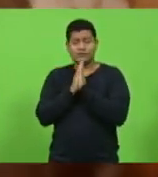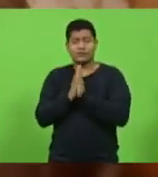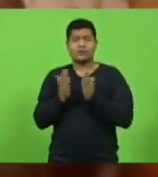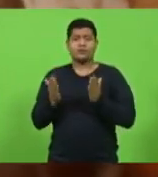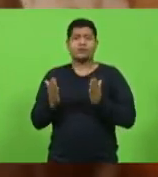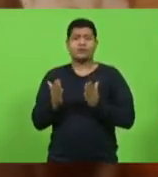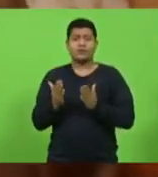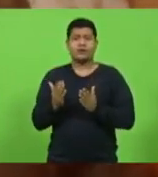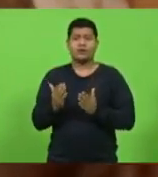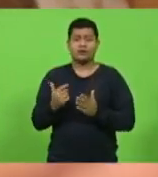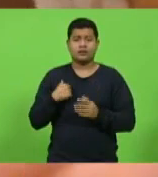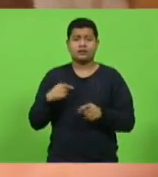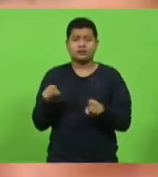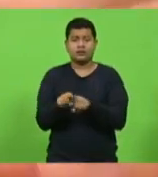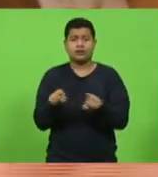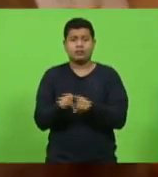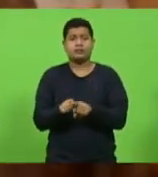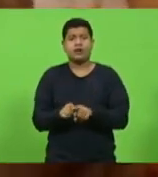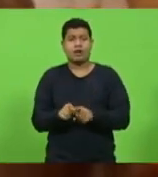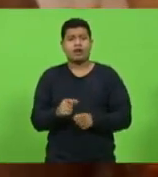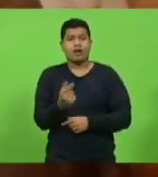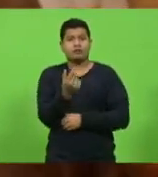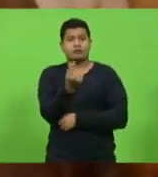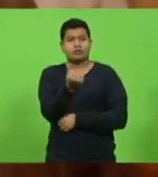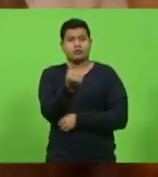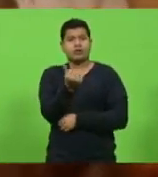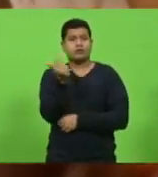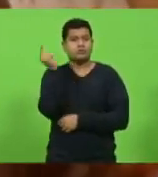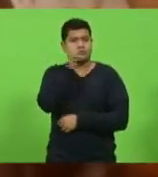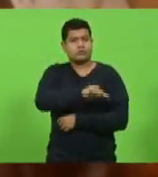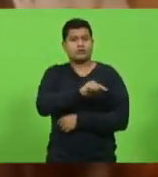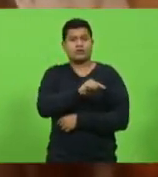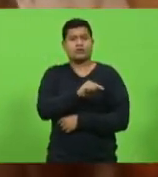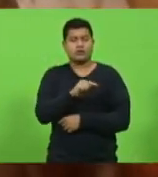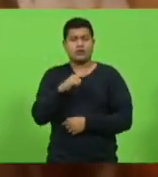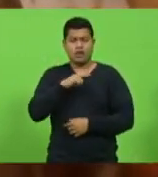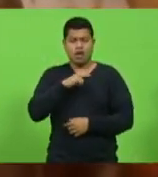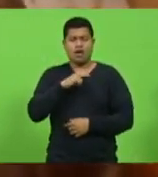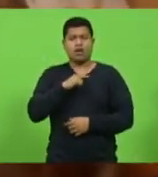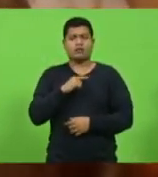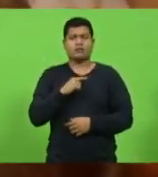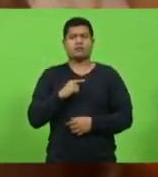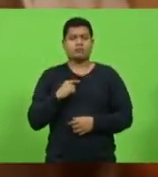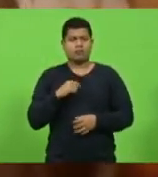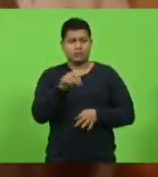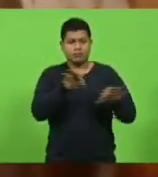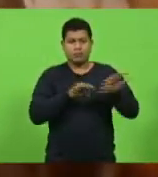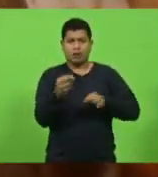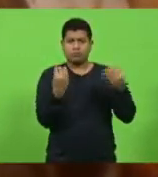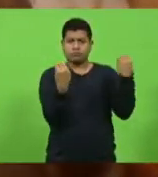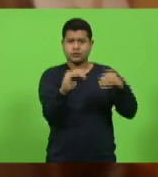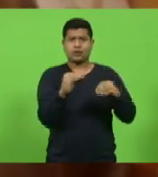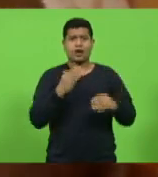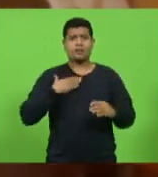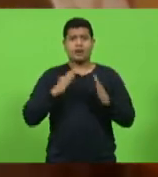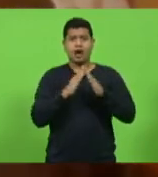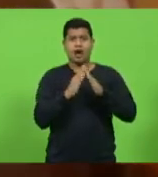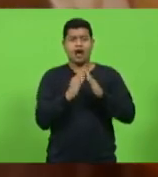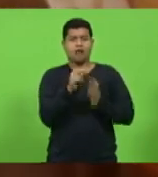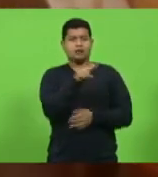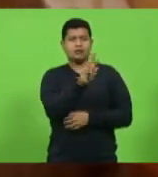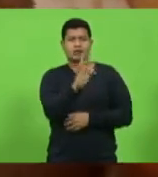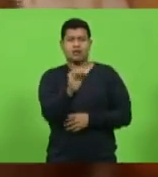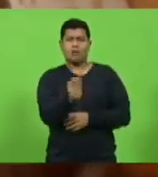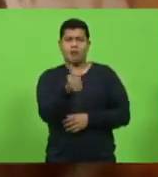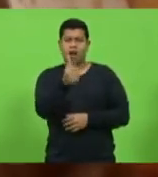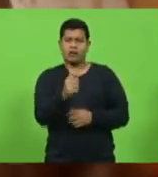possuo condições financeiras para montar quase que uma UTI na minha casa para que eu pudesse me recuperar e graças ao